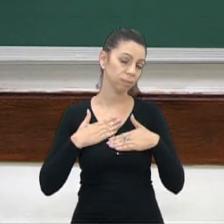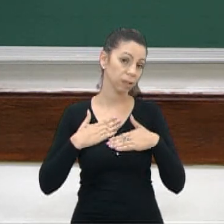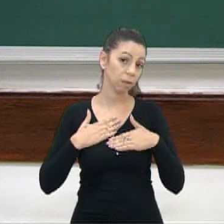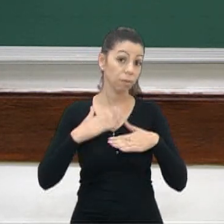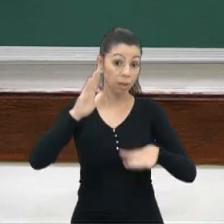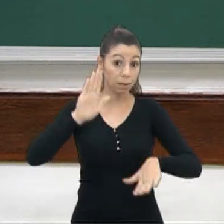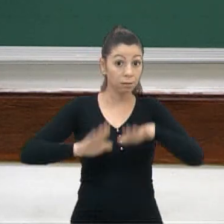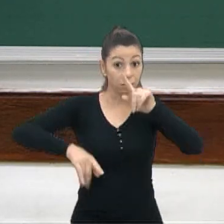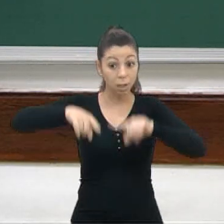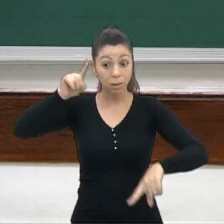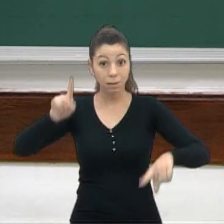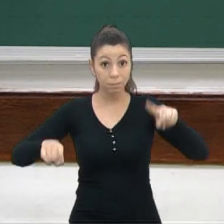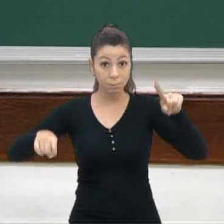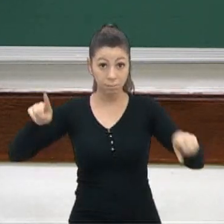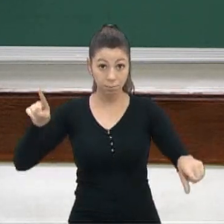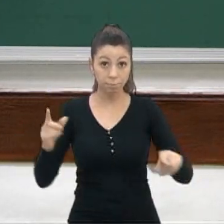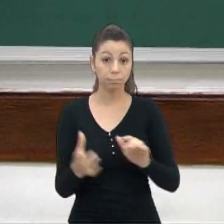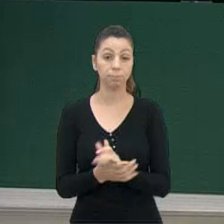vai perceber.